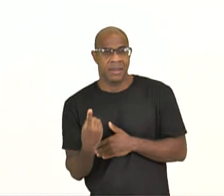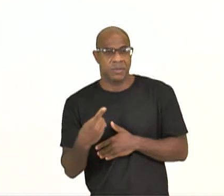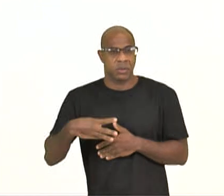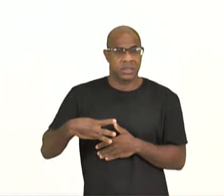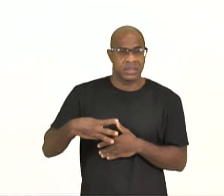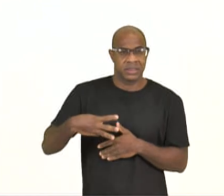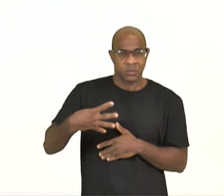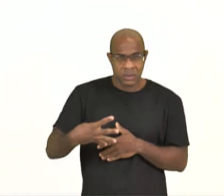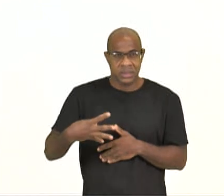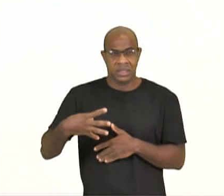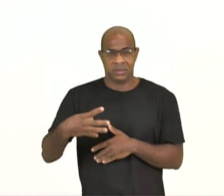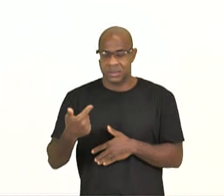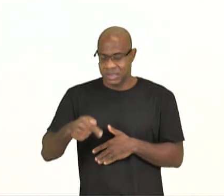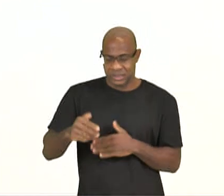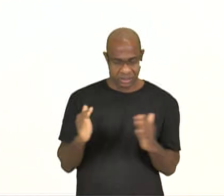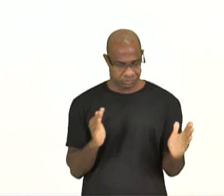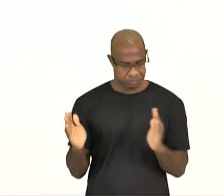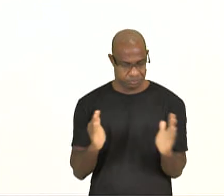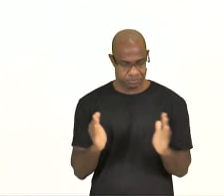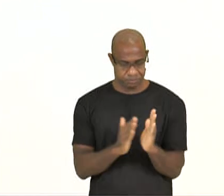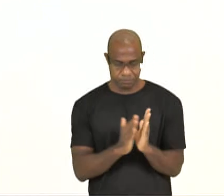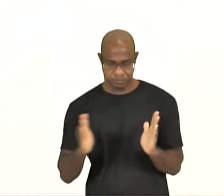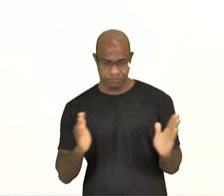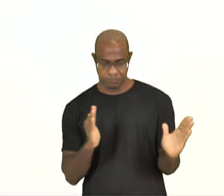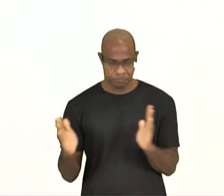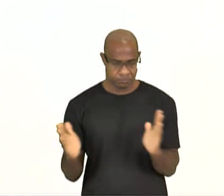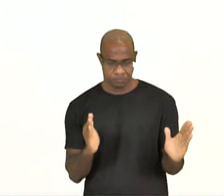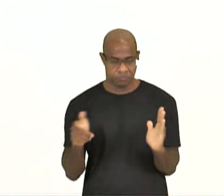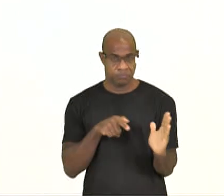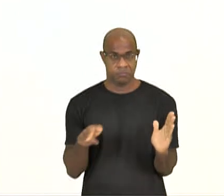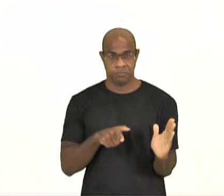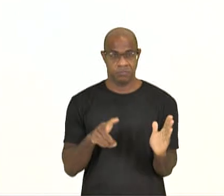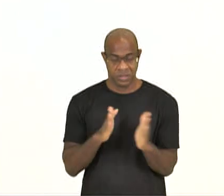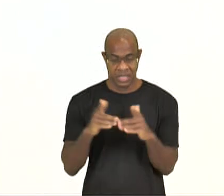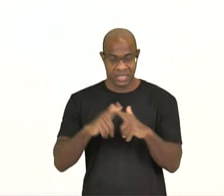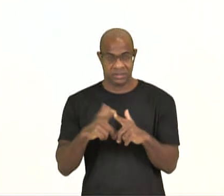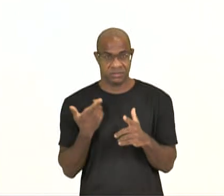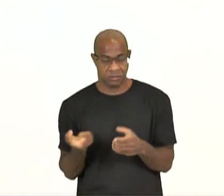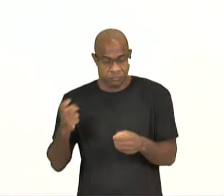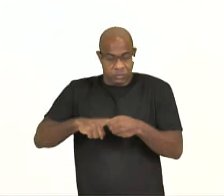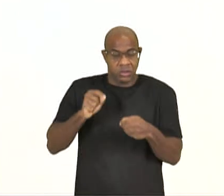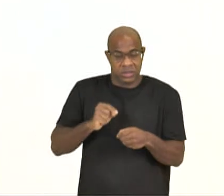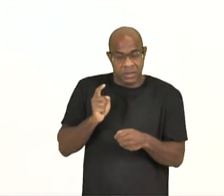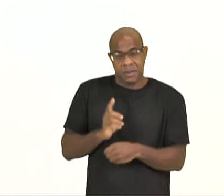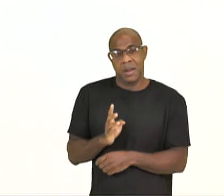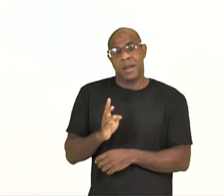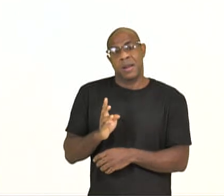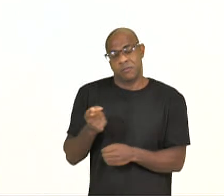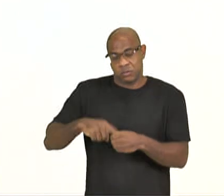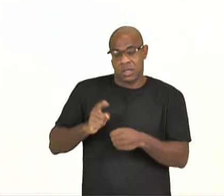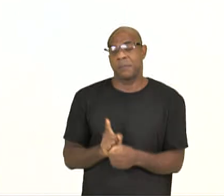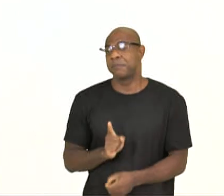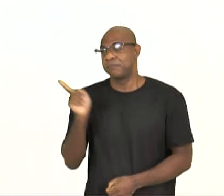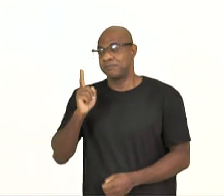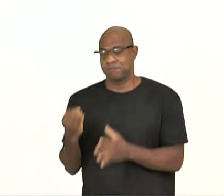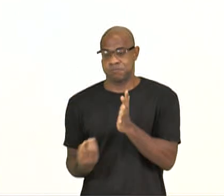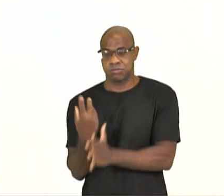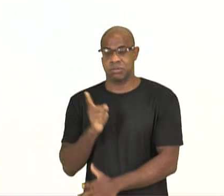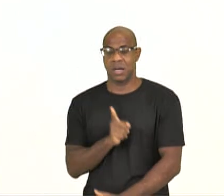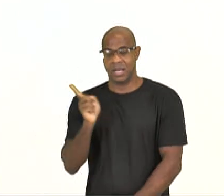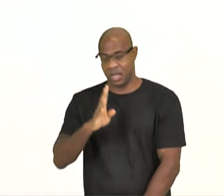aquela baixa no Renascimento. Por quê? Foi nessa época que a igreja quis voltar para Roma, seu berço. Por quê?